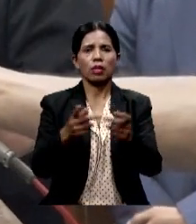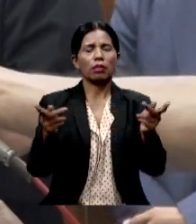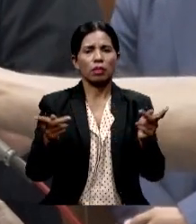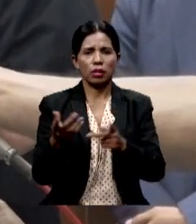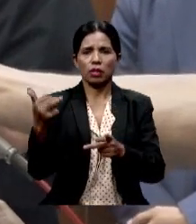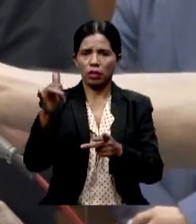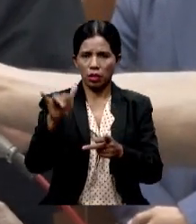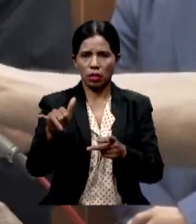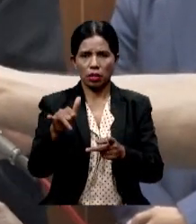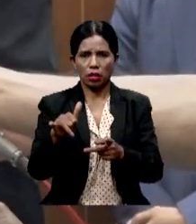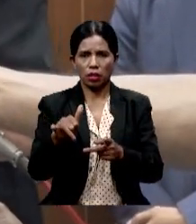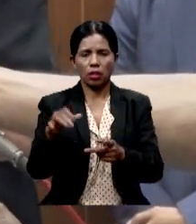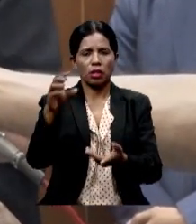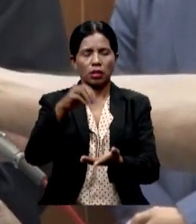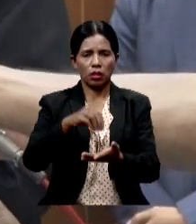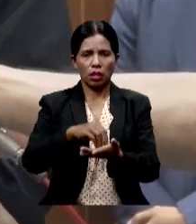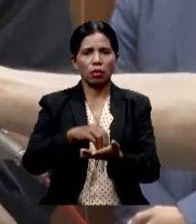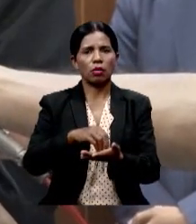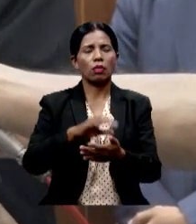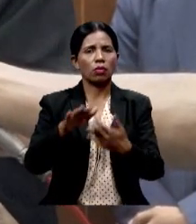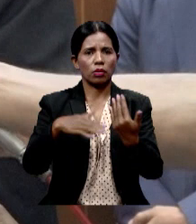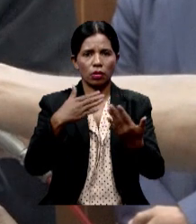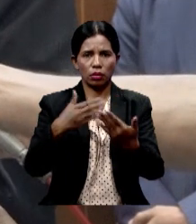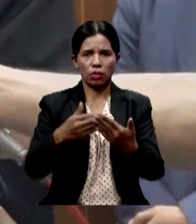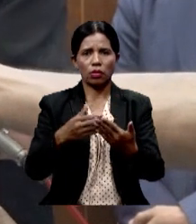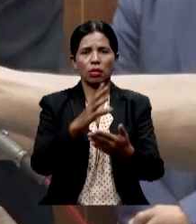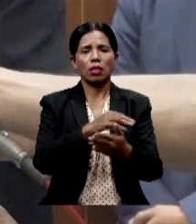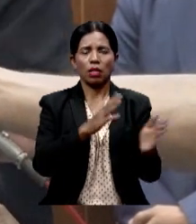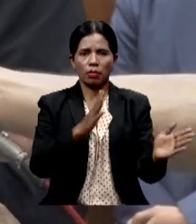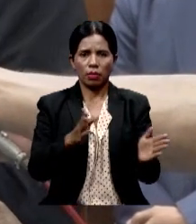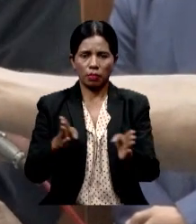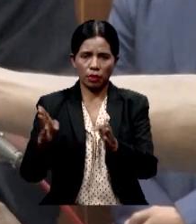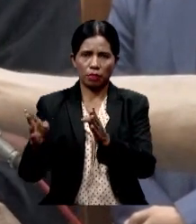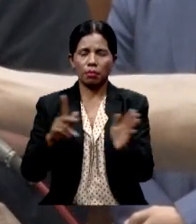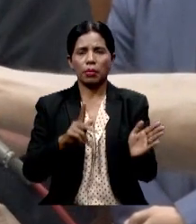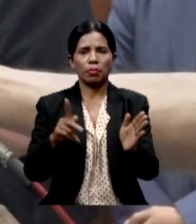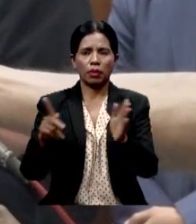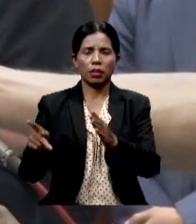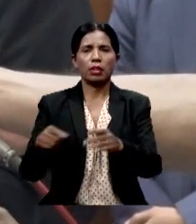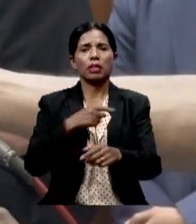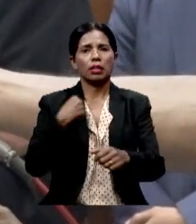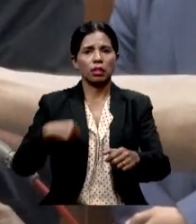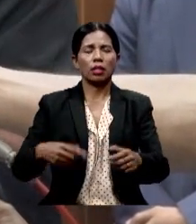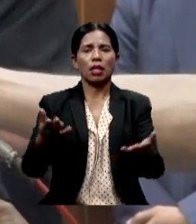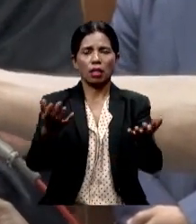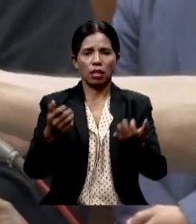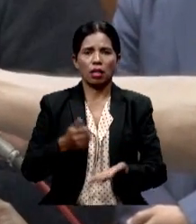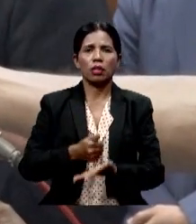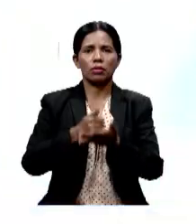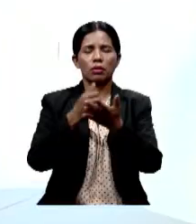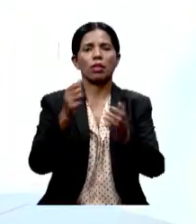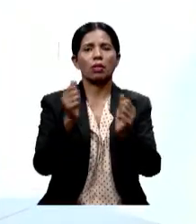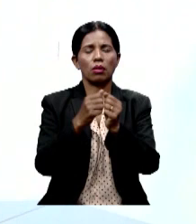sei tal ruto NBA, áreas de cooperação NBE, China, Caracal, Ruita, Batina de